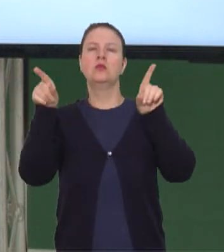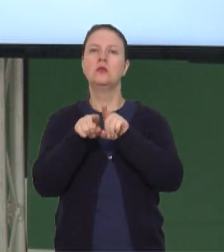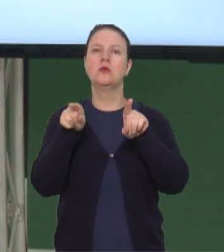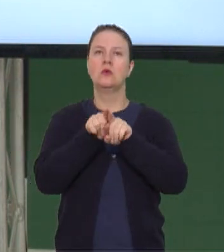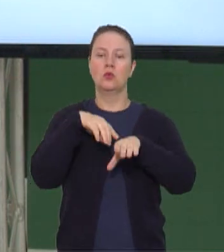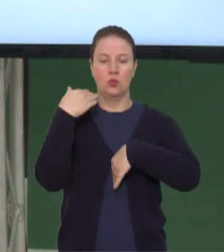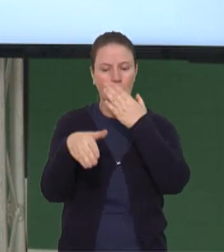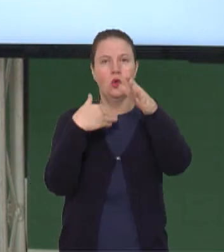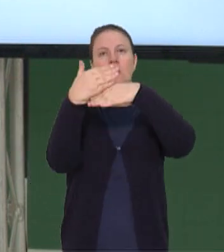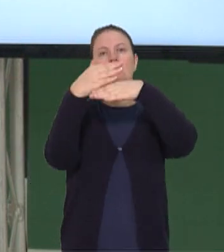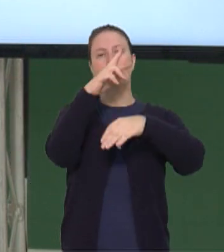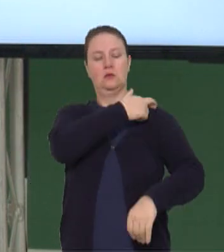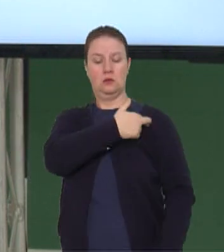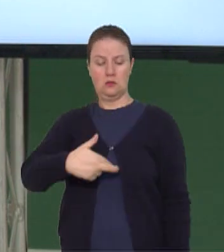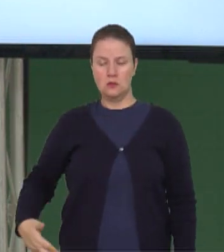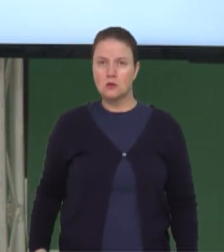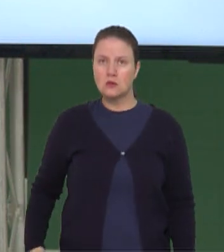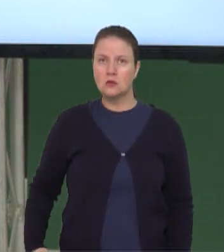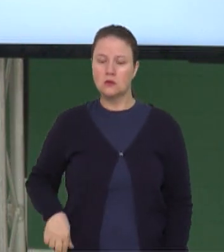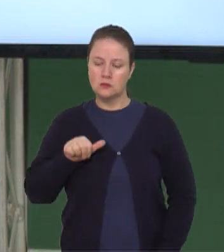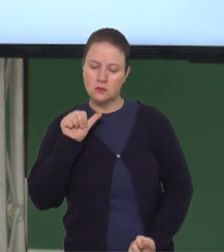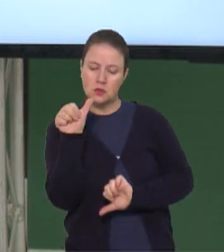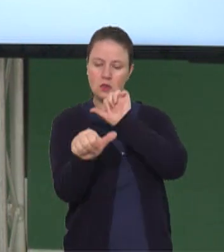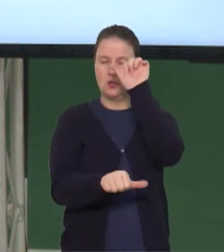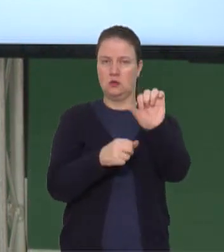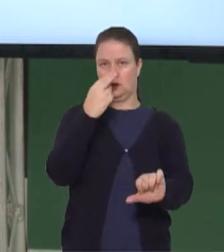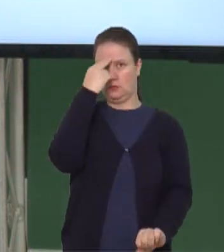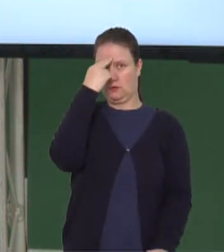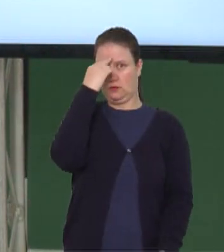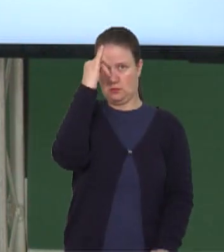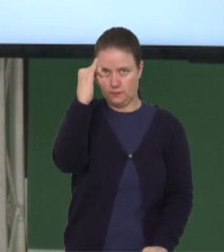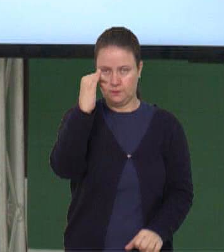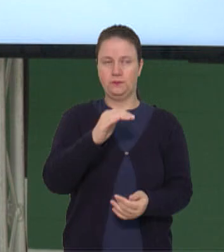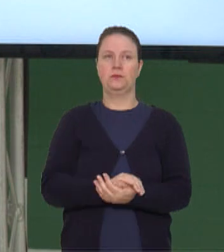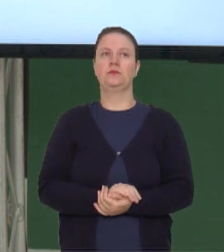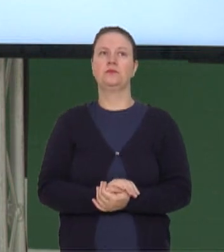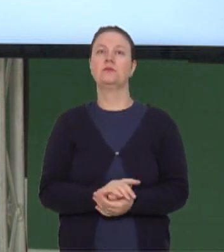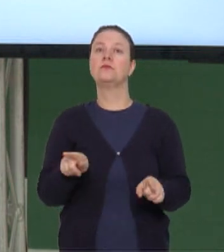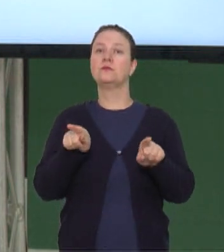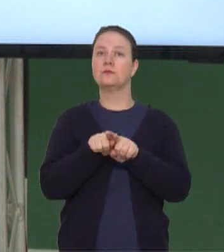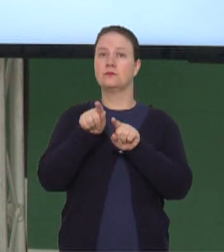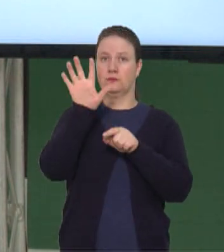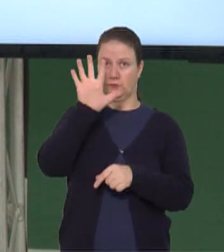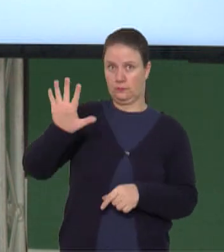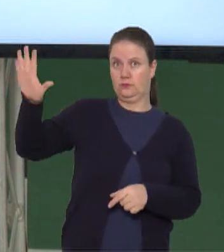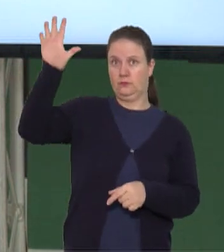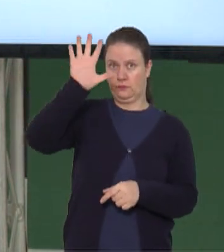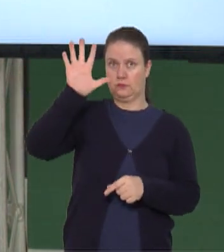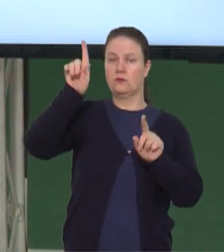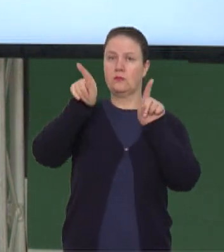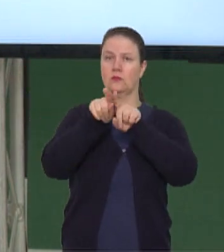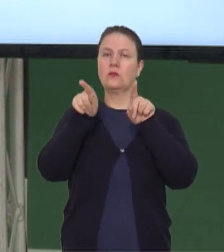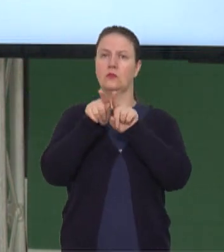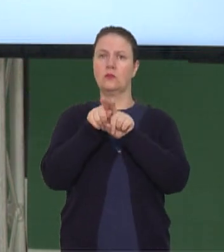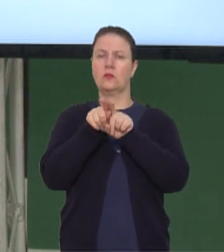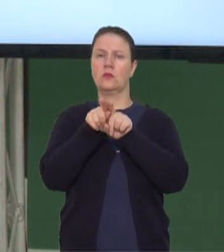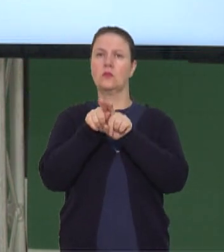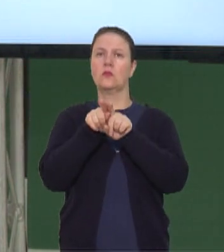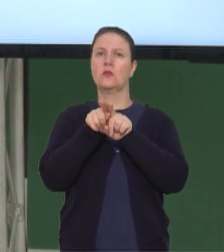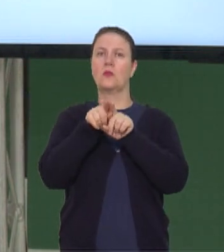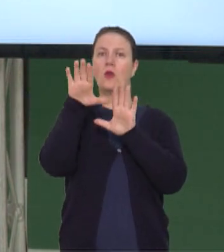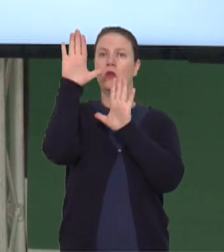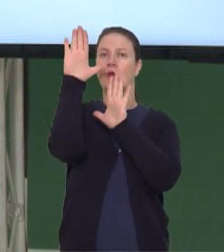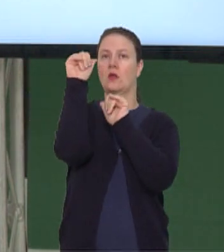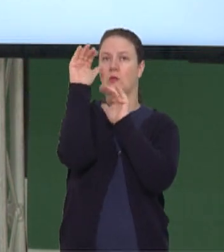dizer, eles transformaram o Haiti, por isso que é tão importante. Aqui a gente tem um mapa que mostra as possessões espanholas